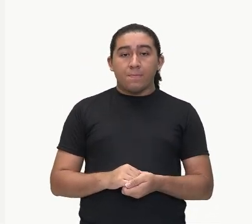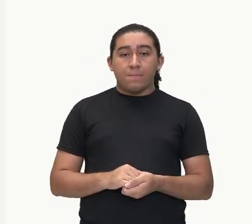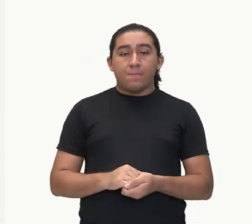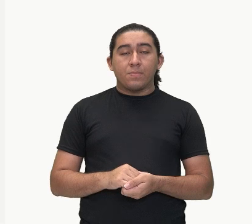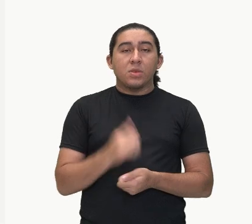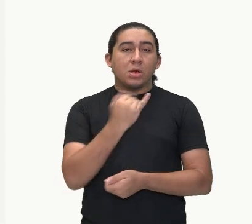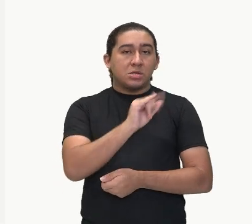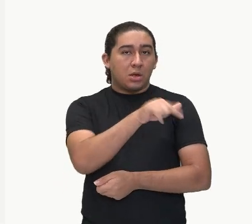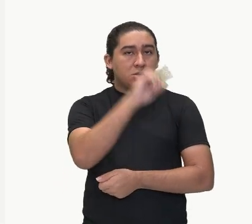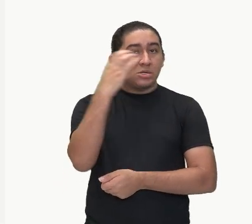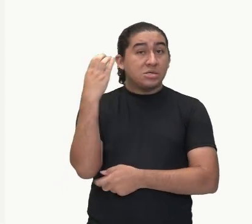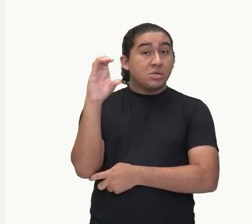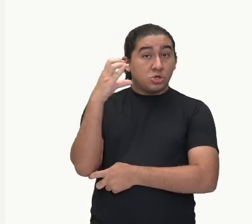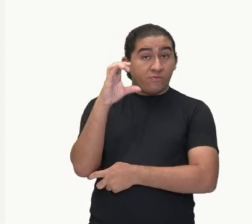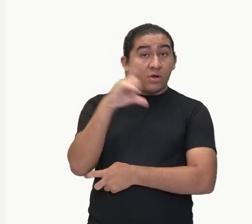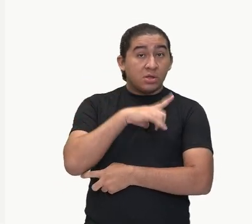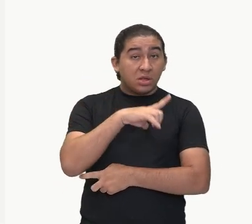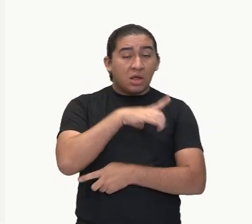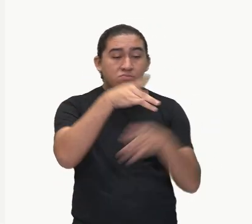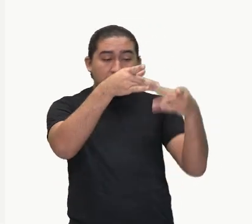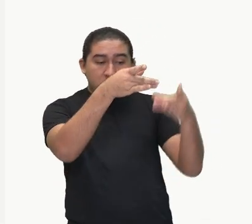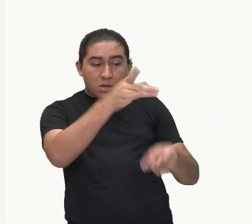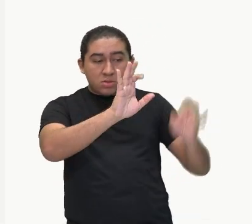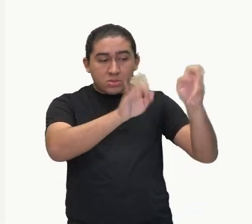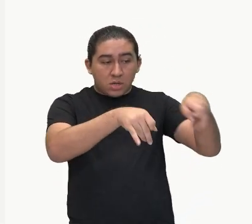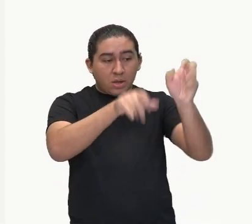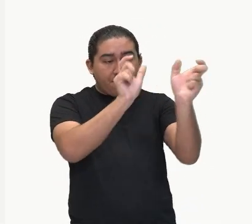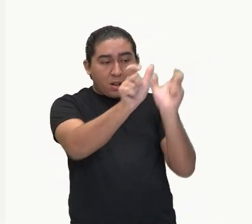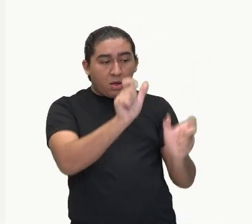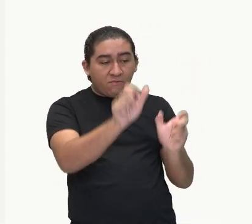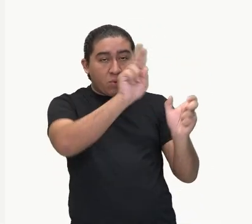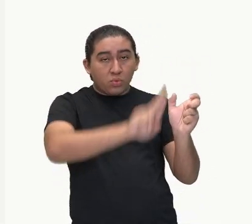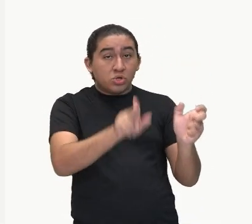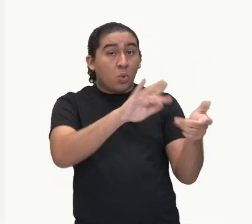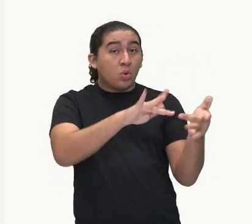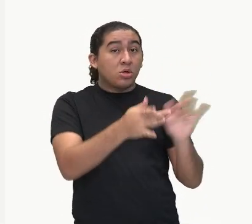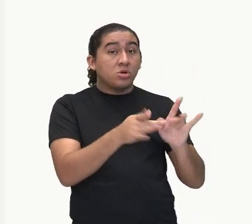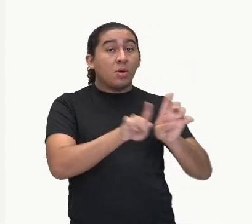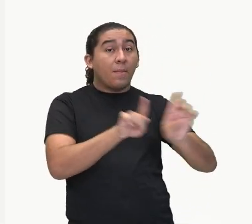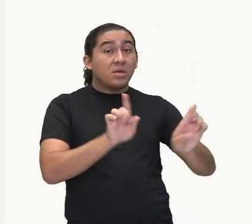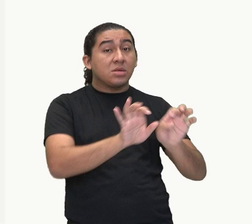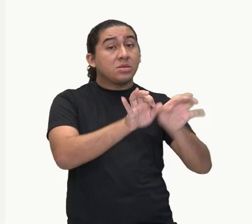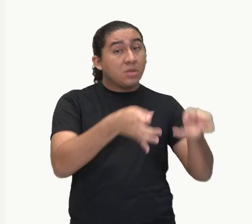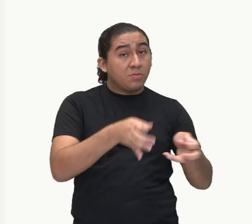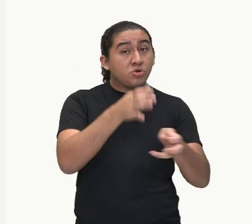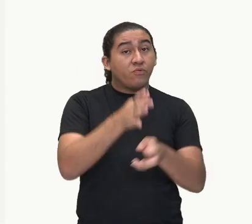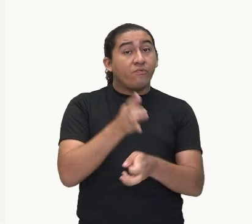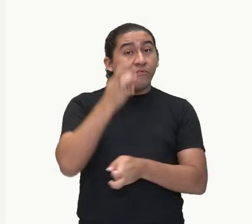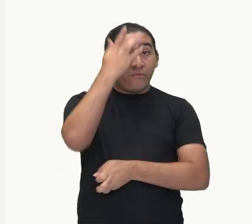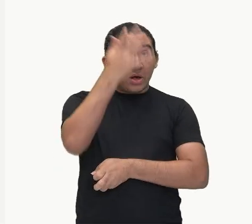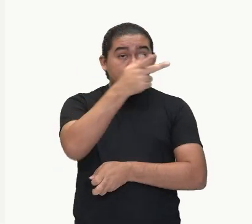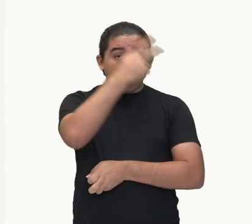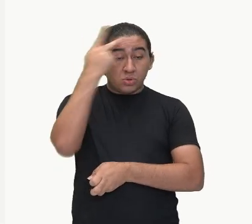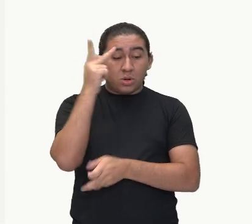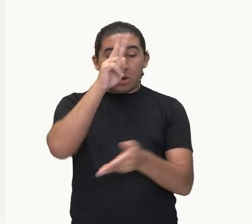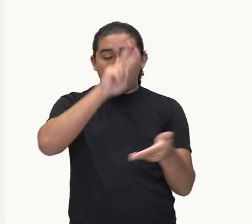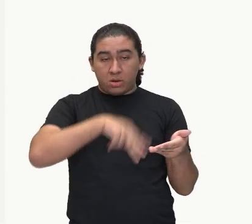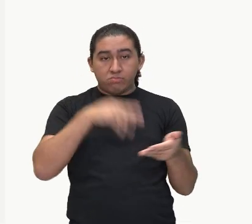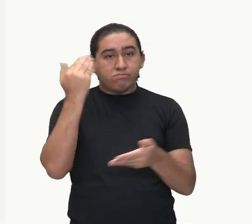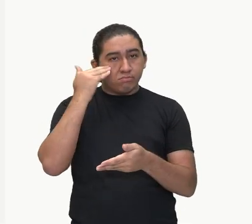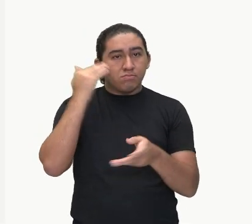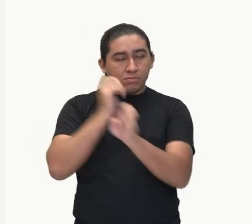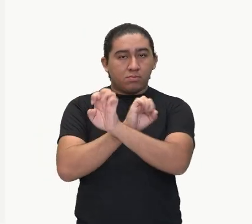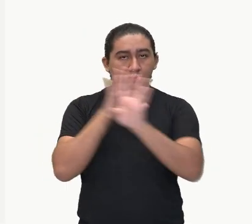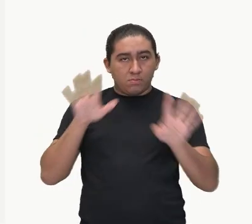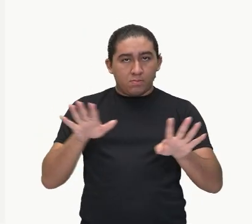bem específica, mas ao mesmo tempo simples, né? Fácil de ler, né?